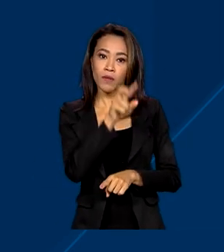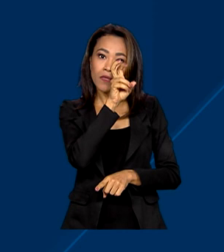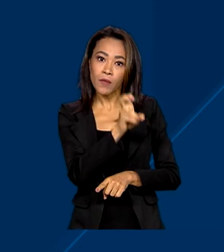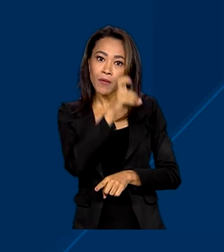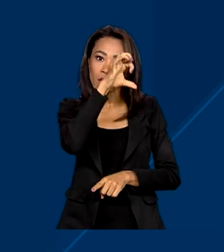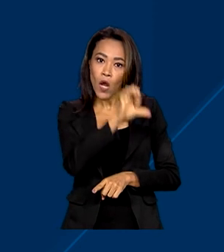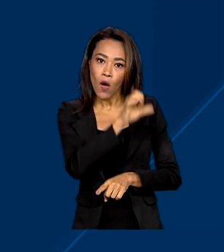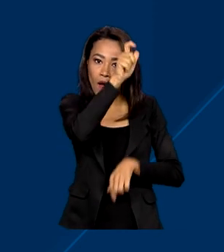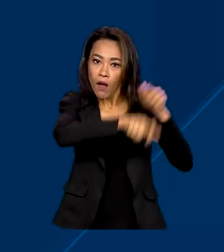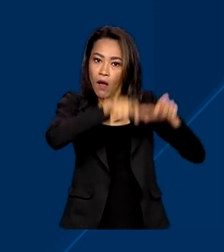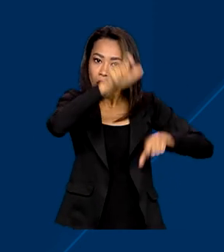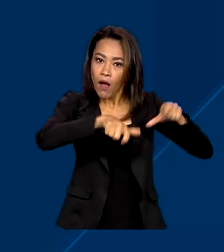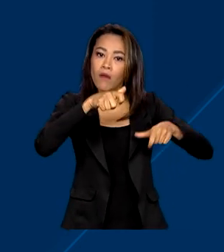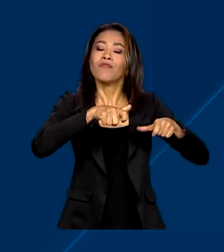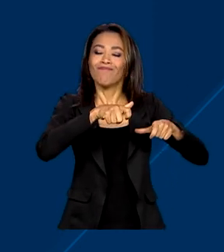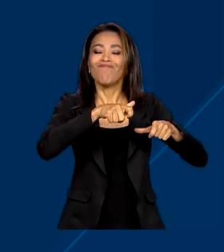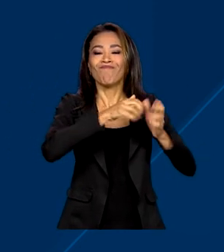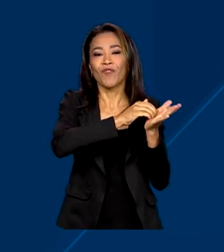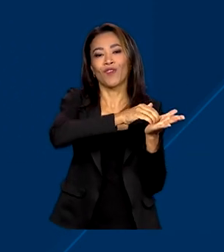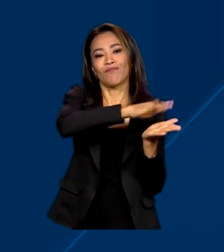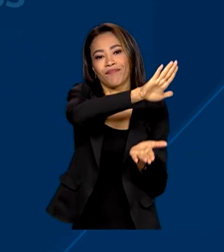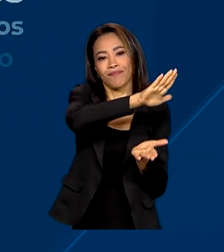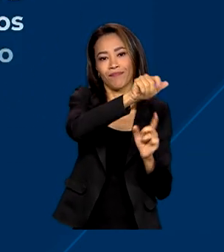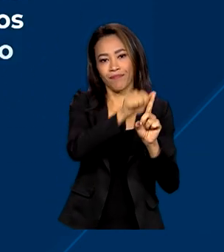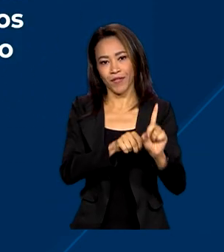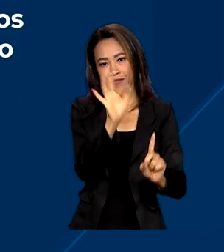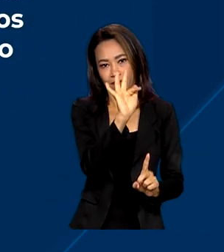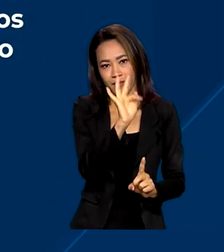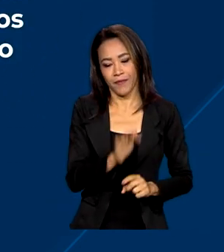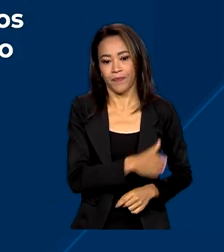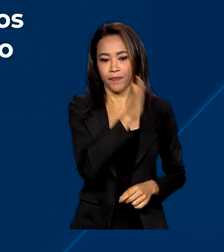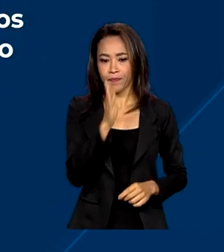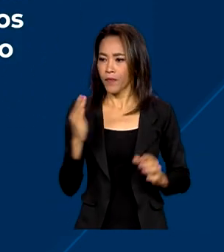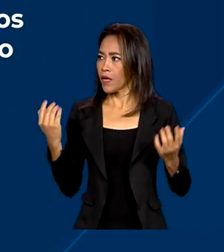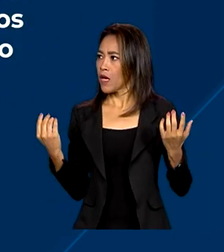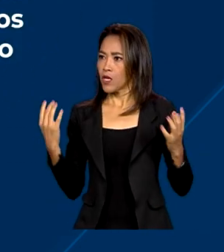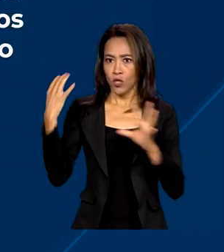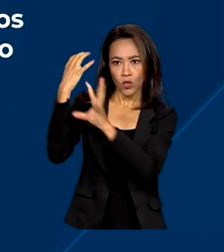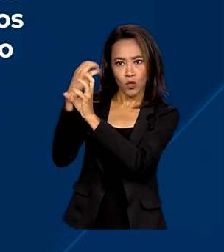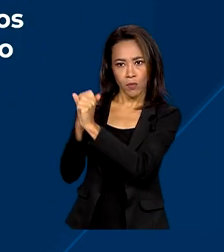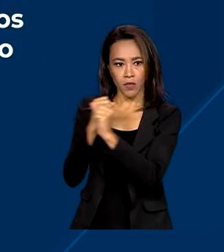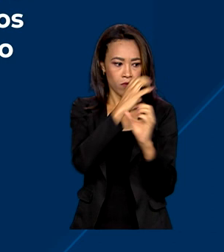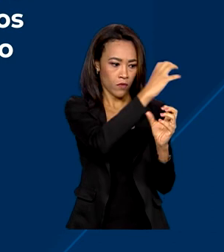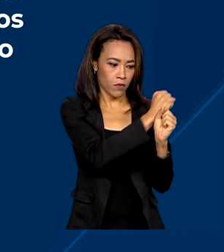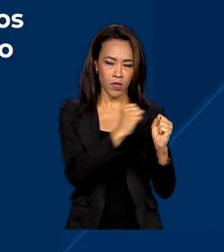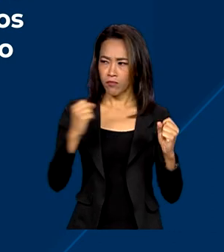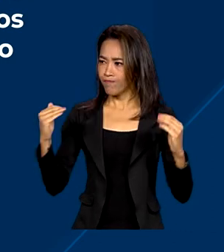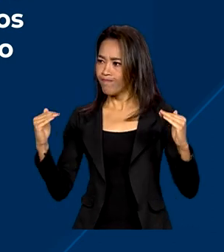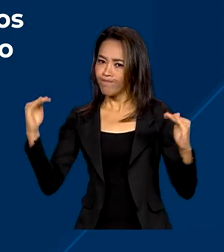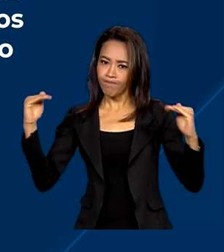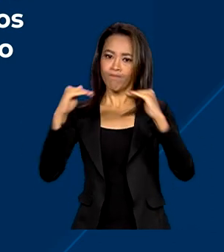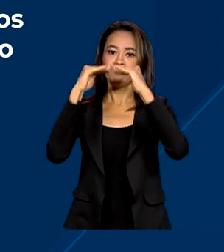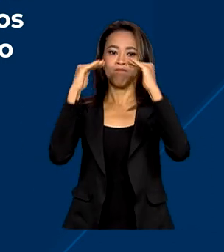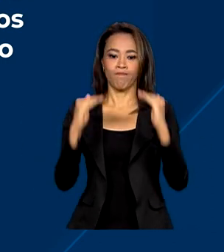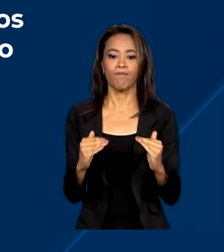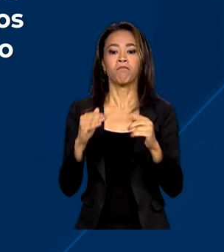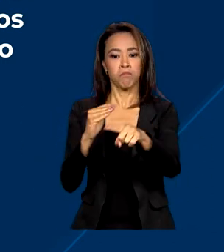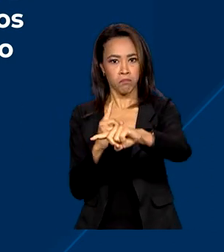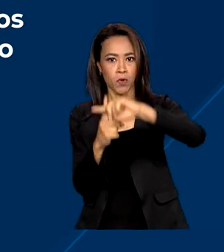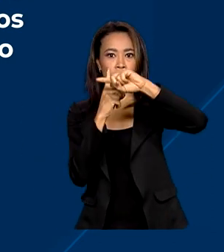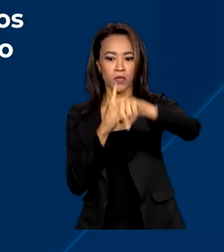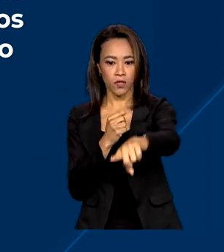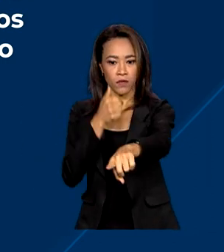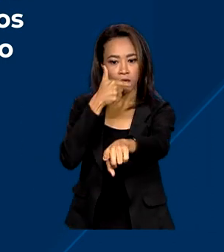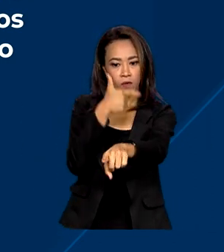1.708.059 trabalhadores perderam o emprego em fevereiro. A diferença entre admissão e demissão resultou num saldo positivo